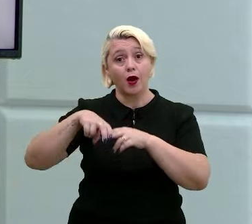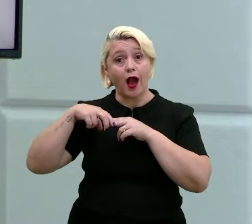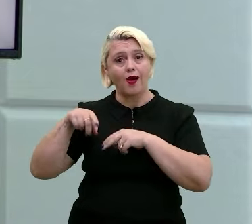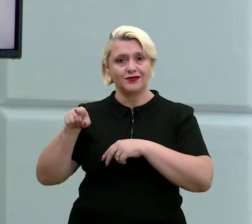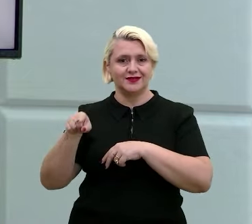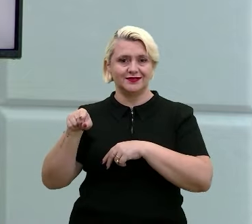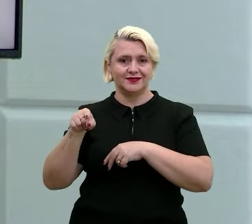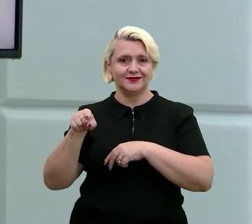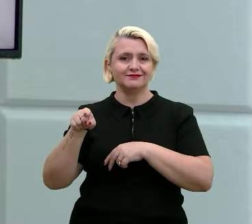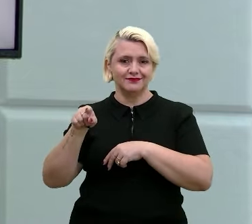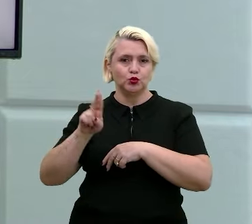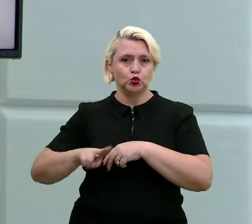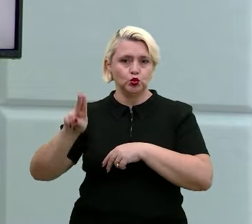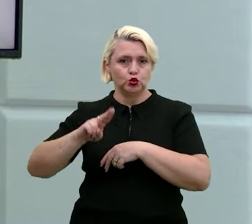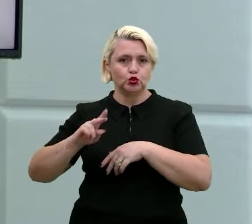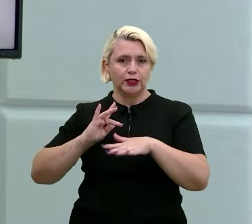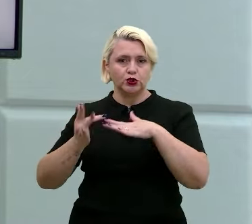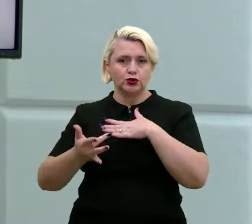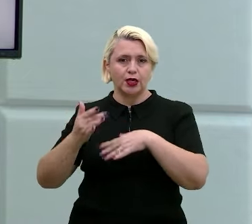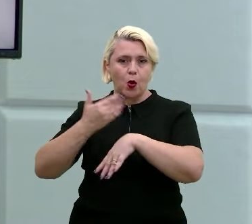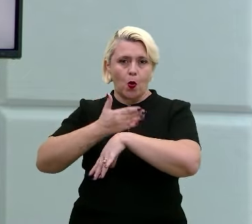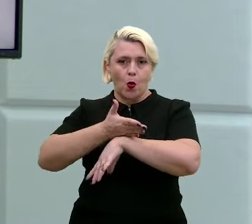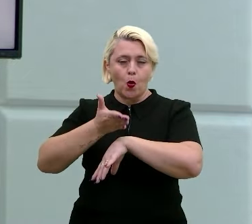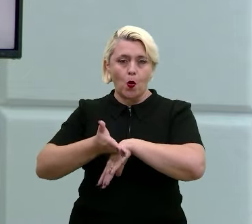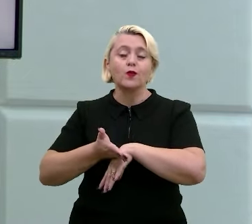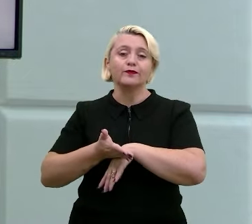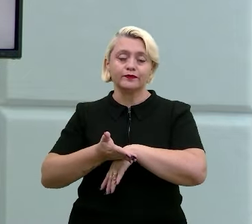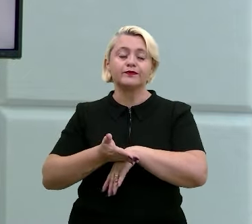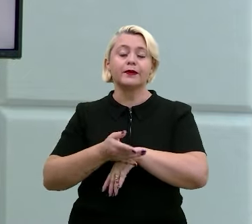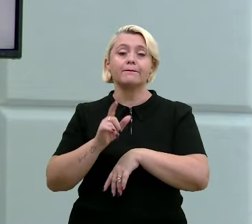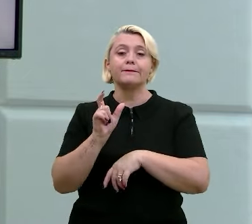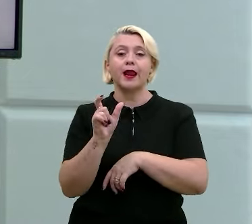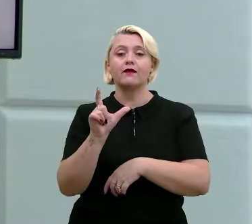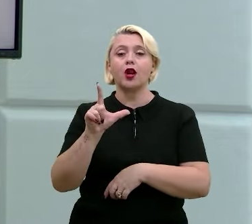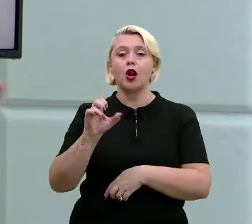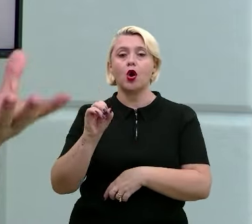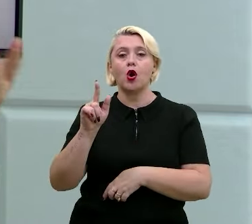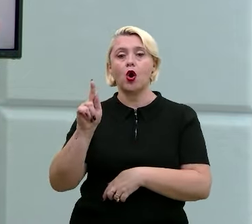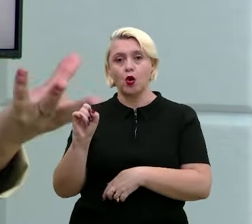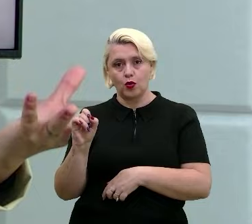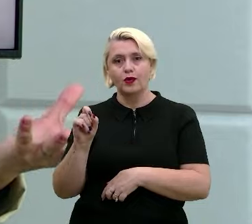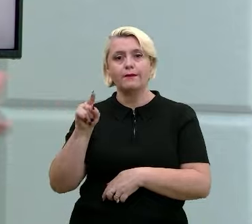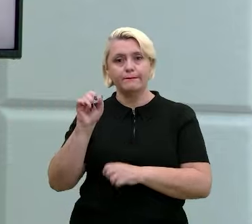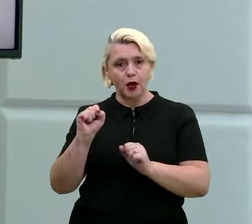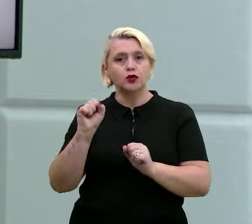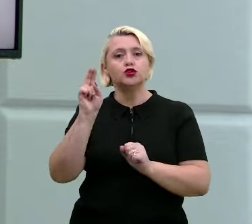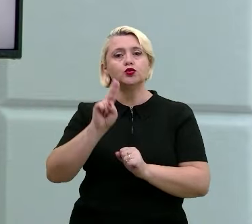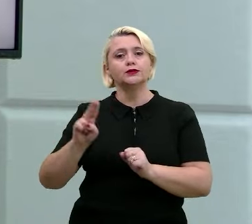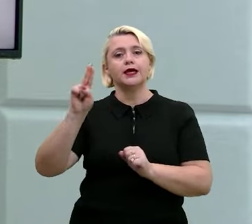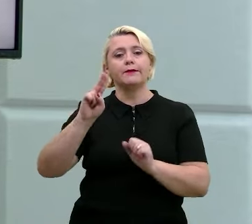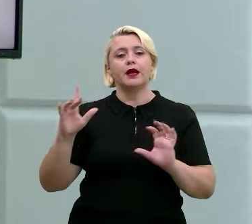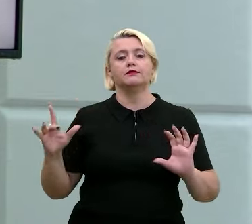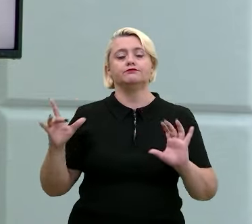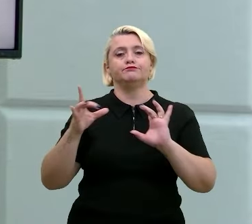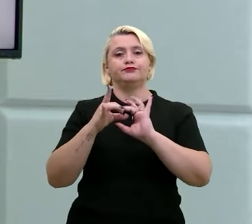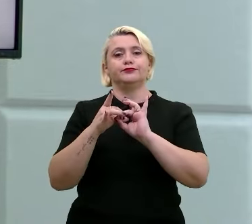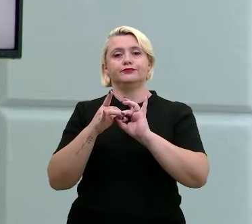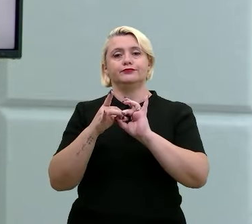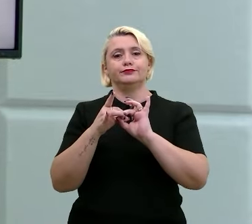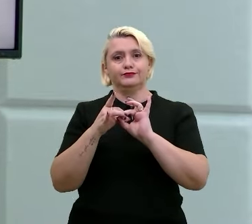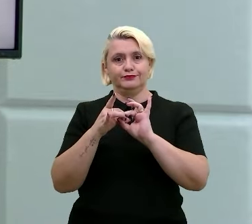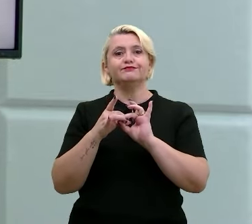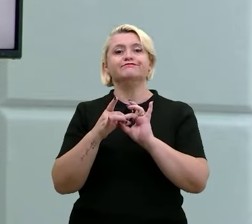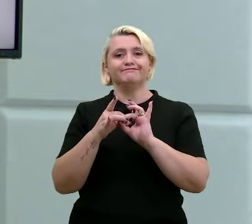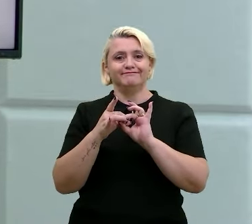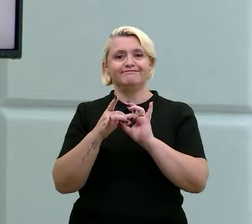desse uso descontrolado? Então, o logo é um desses elementos que a gente pode usar como elemento para